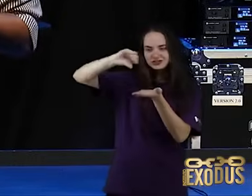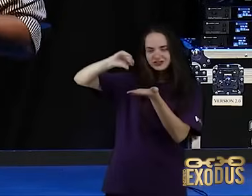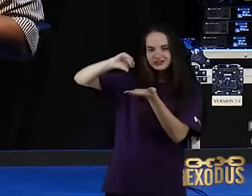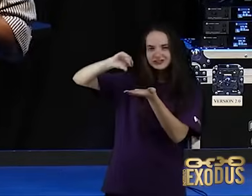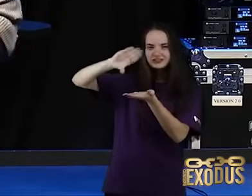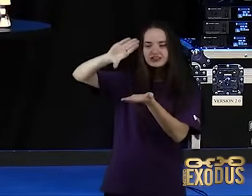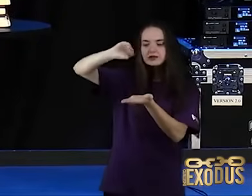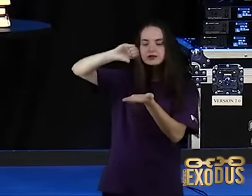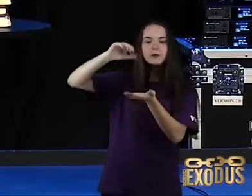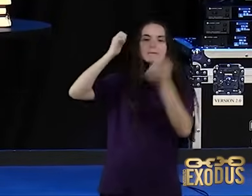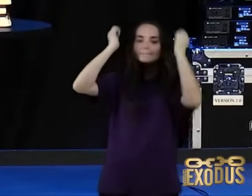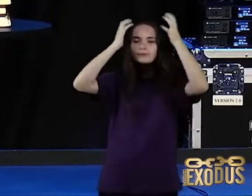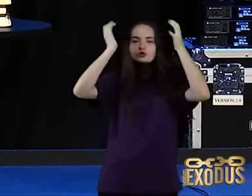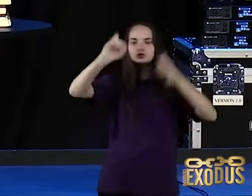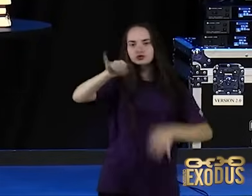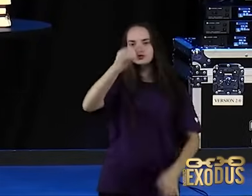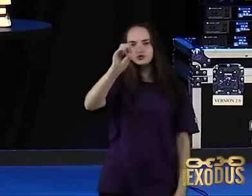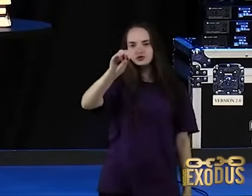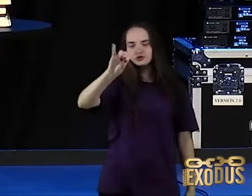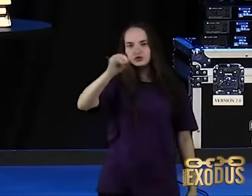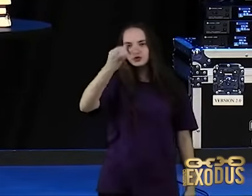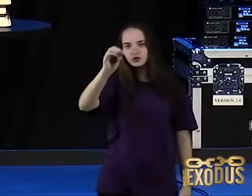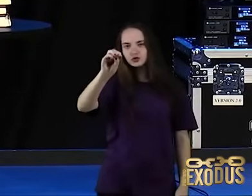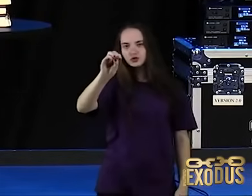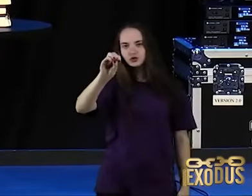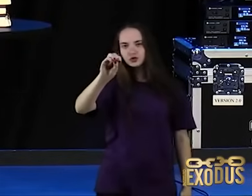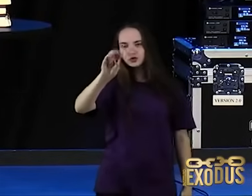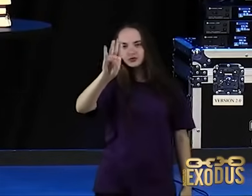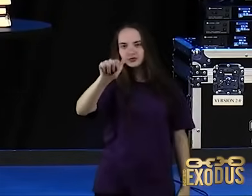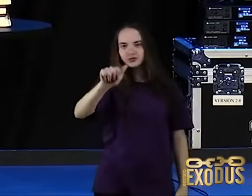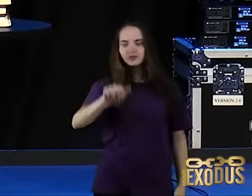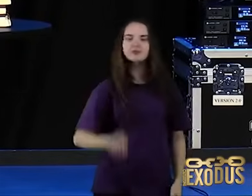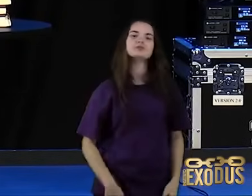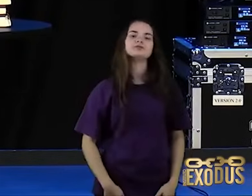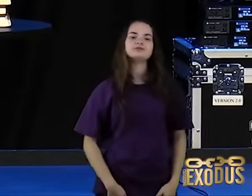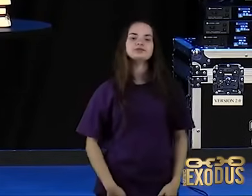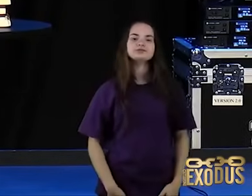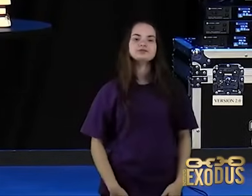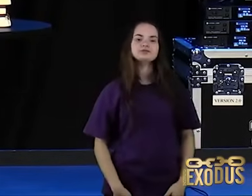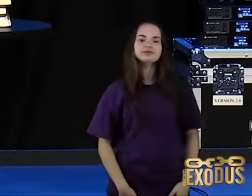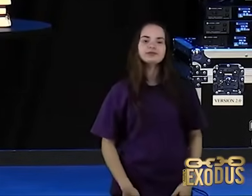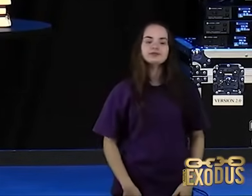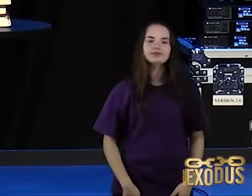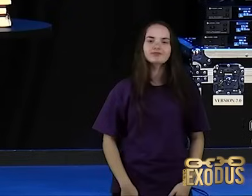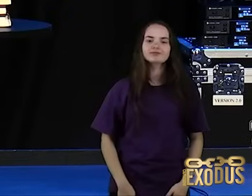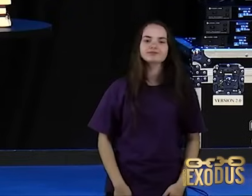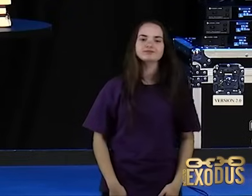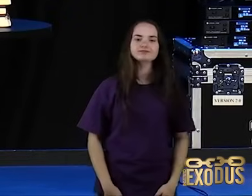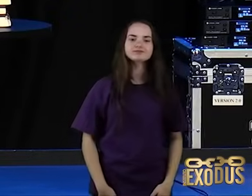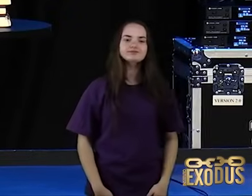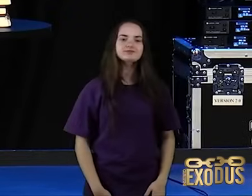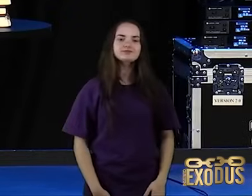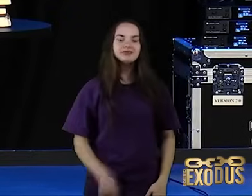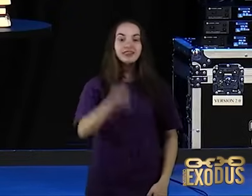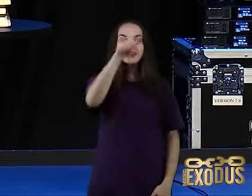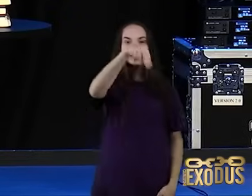é da Johnsons usava Colorama Neutrox 2